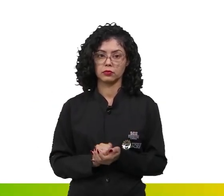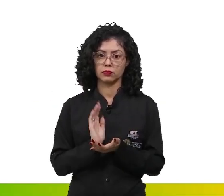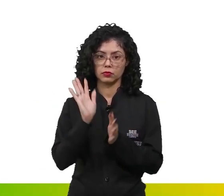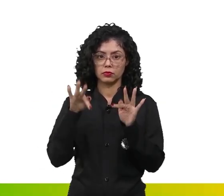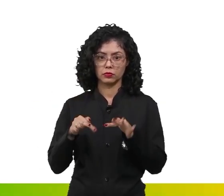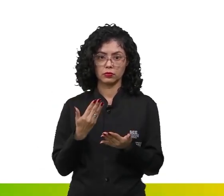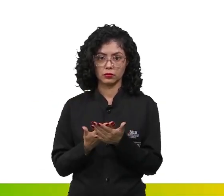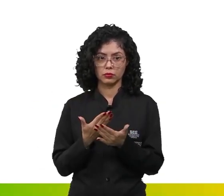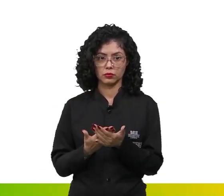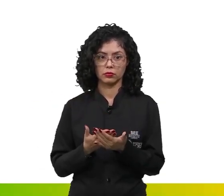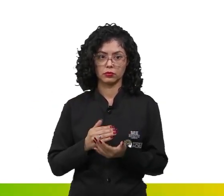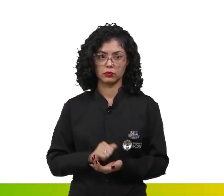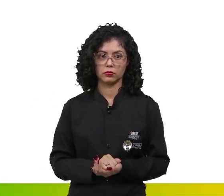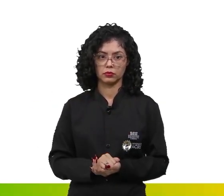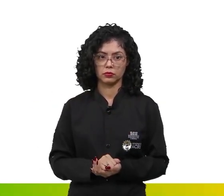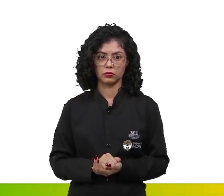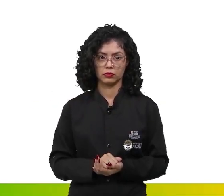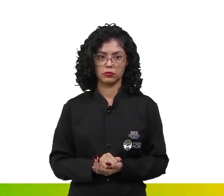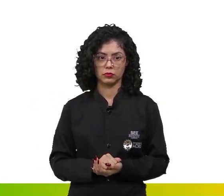da aula, foi